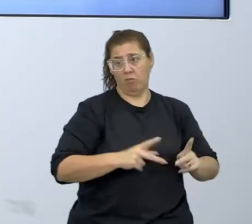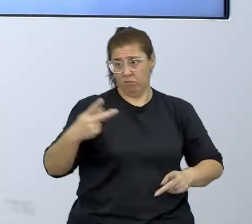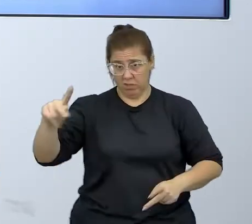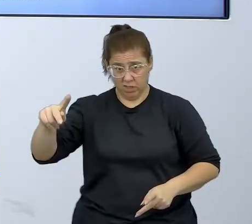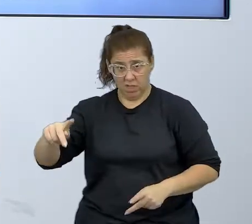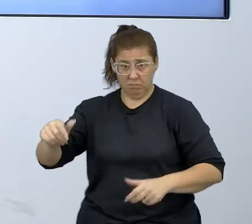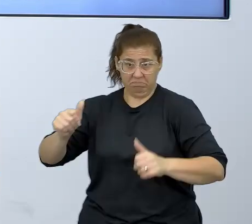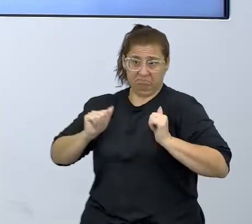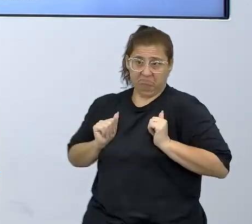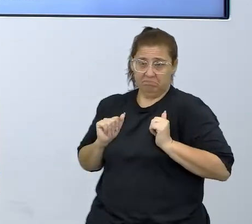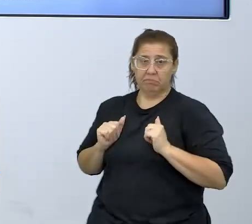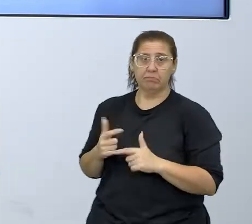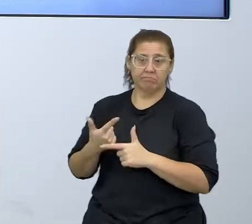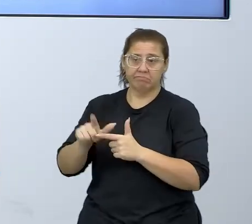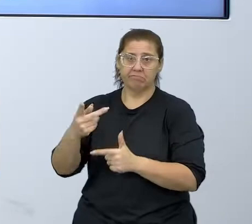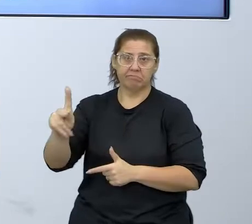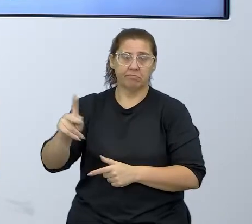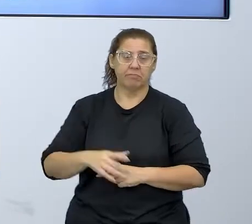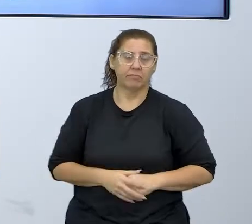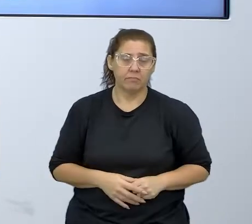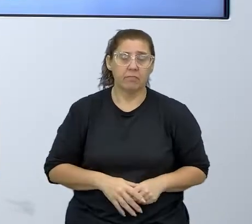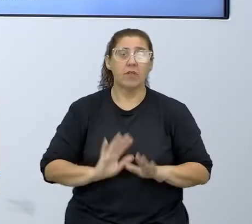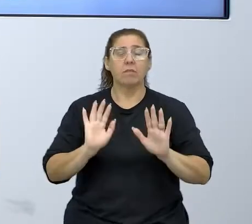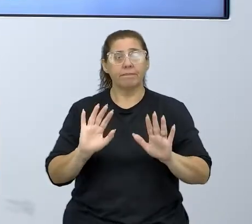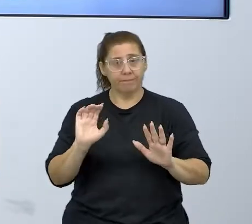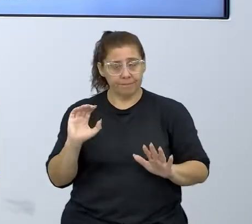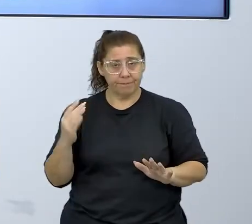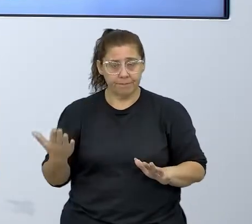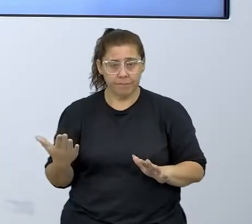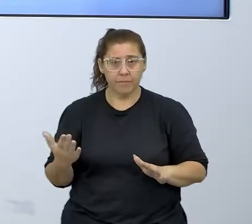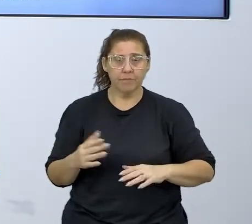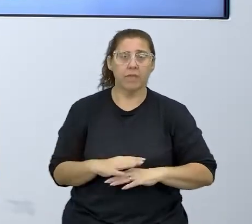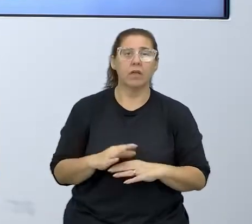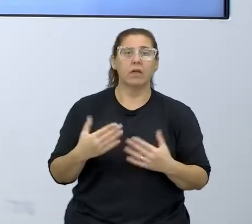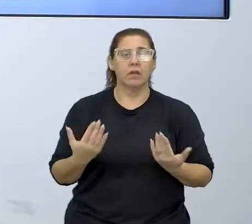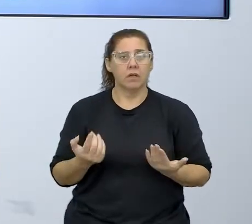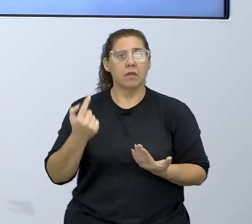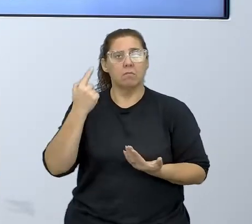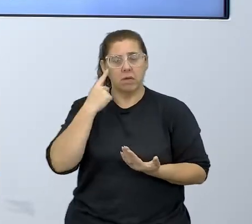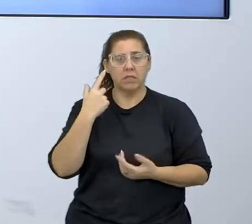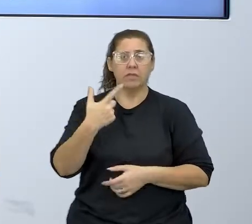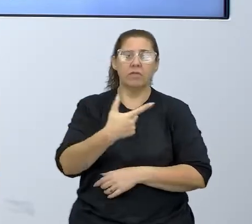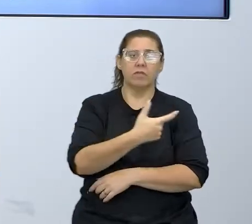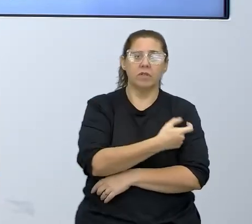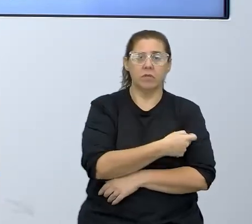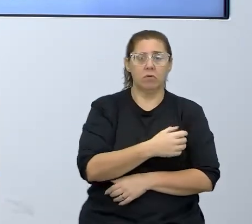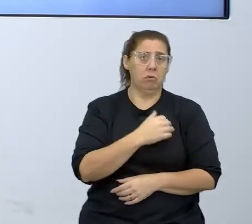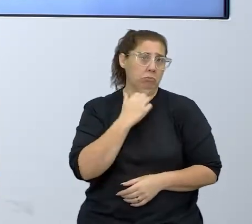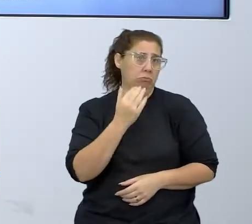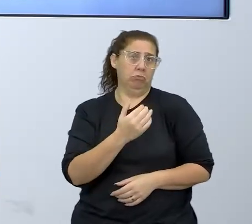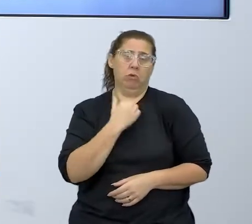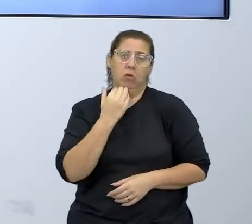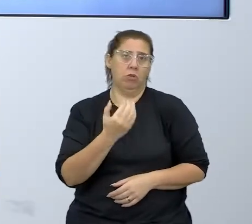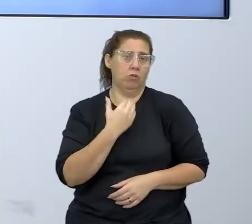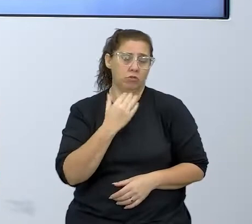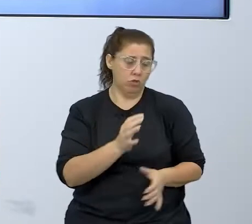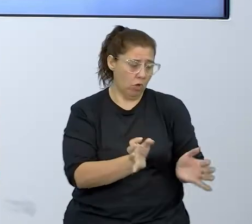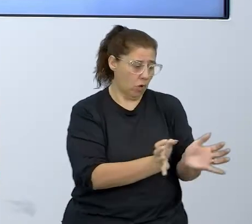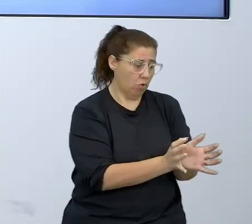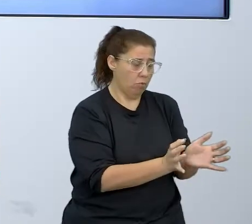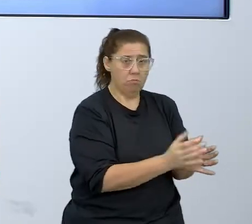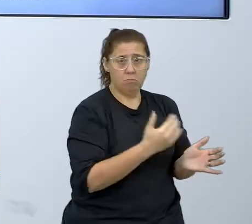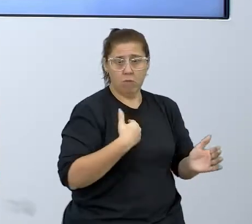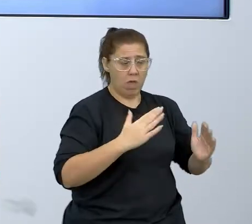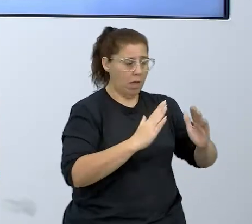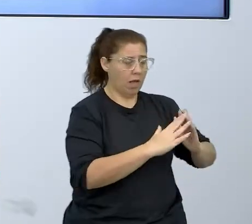sua? Problema. Só que o que acontece? Quando a gente fala, por exemplo, sobre vacina, não adianta nada você imunizar a sua casa